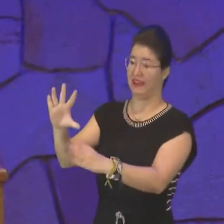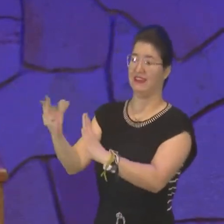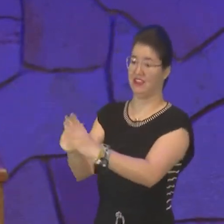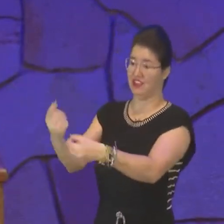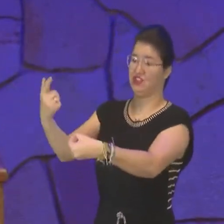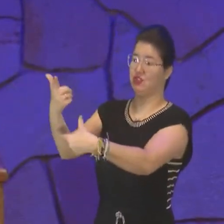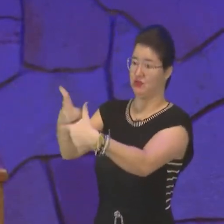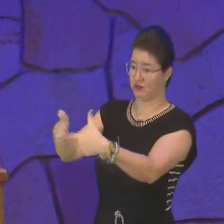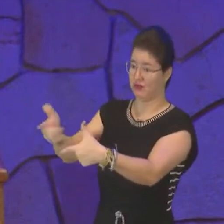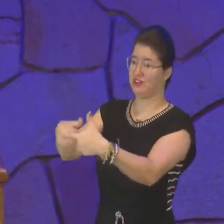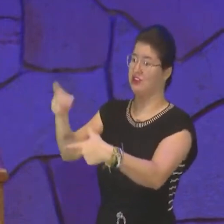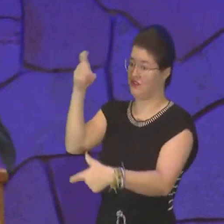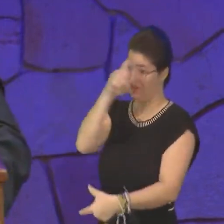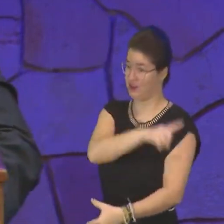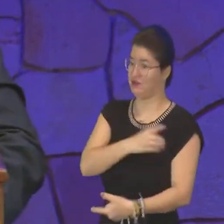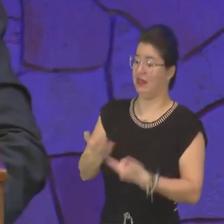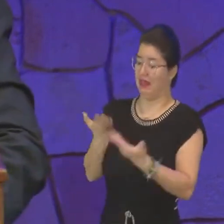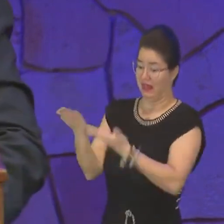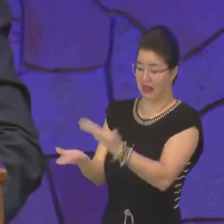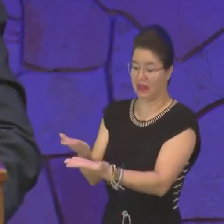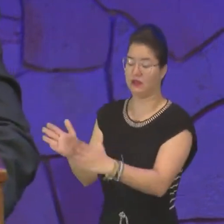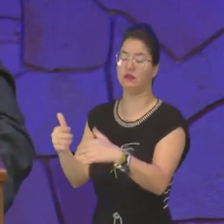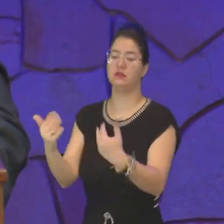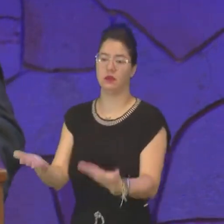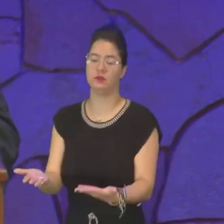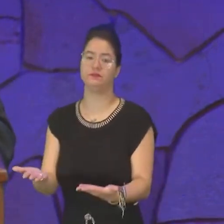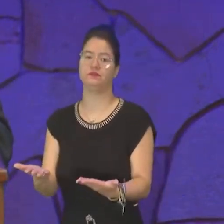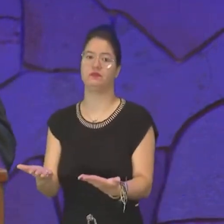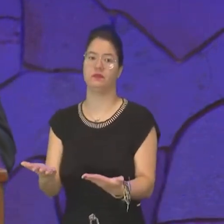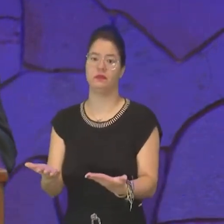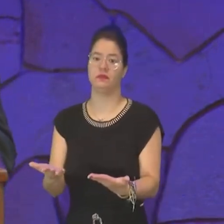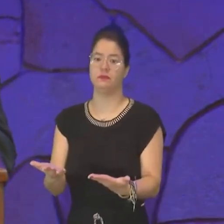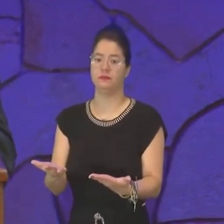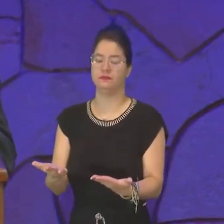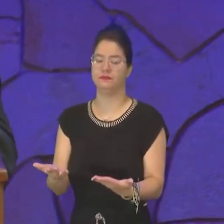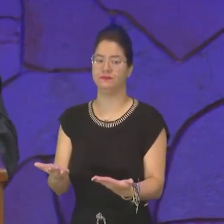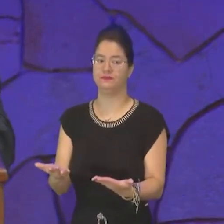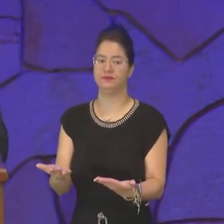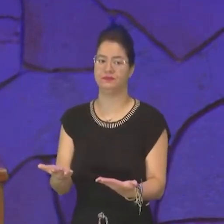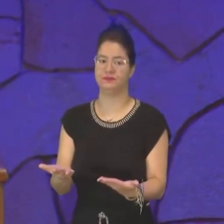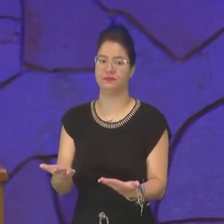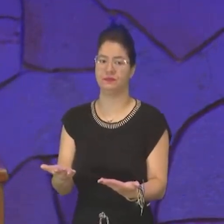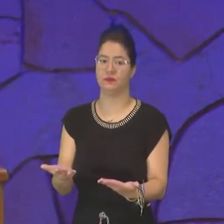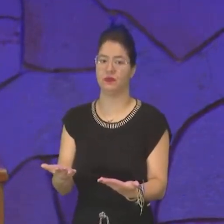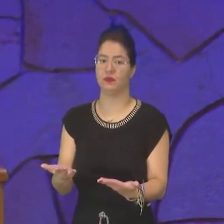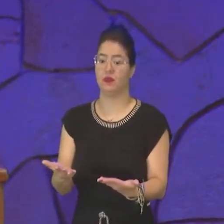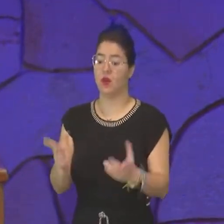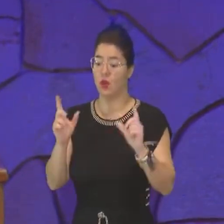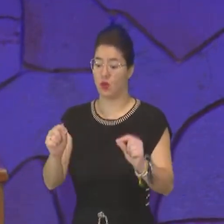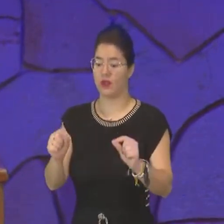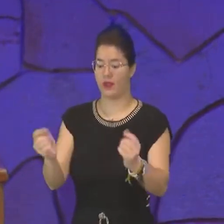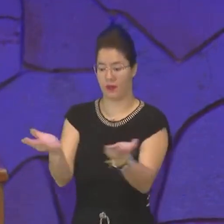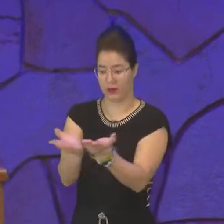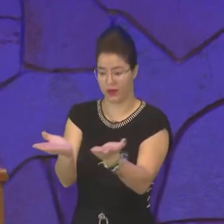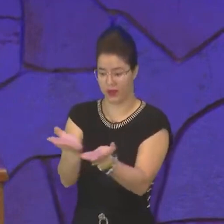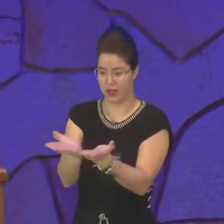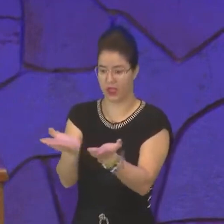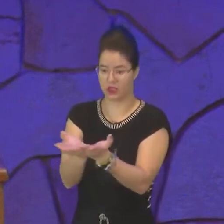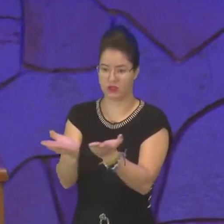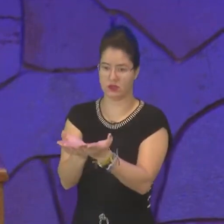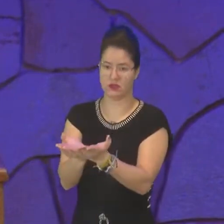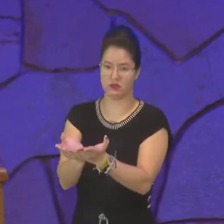influência de Corinto, então, com certeza ela pode ser percebida na igreja, porque os crentes que estavam ali